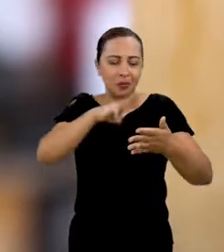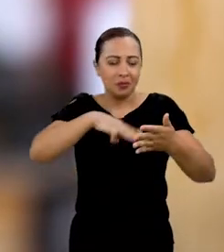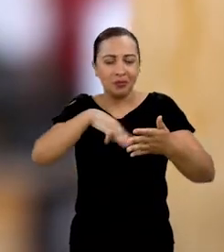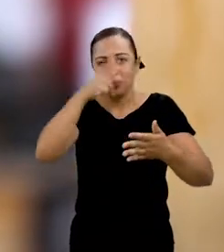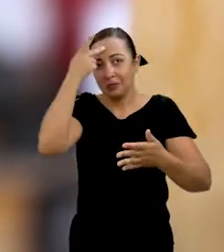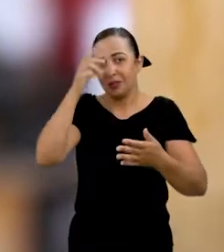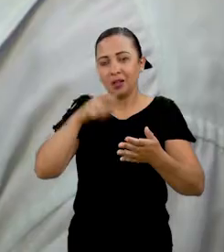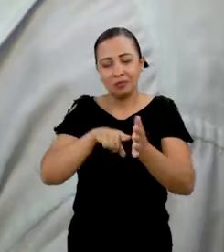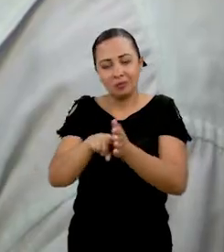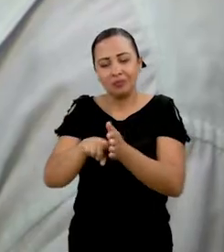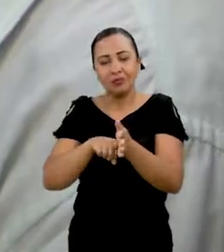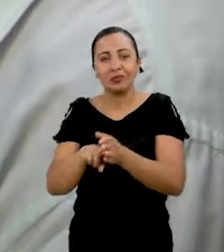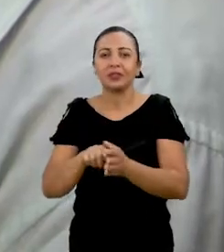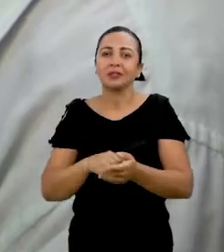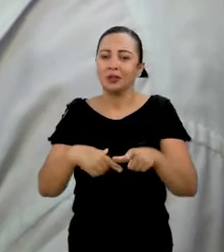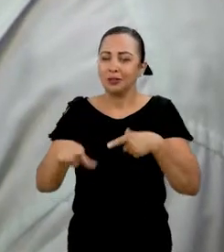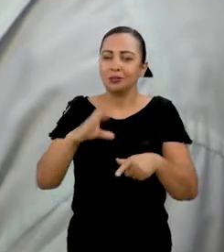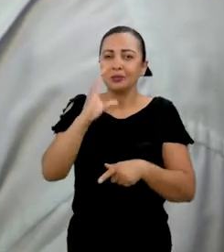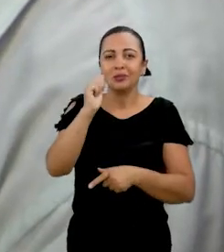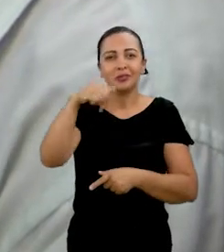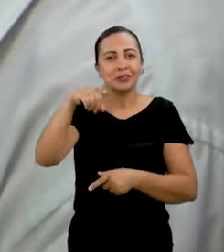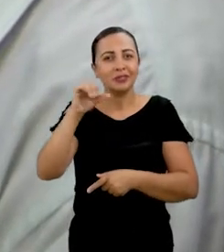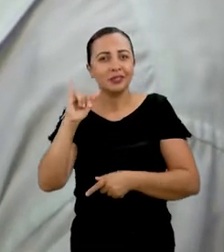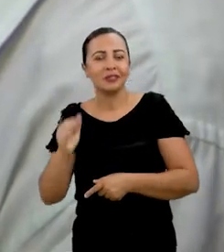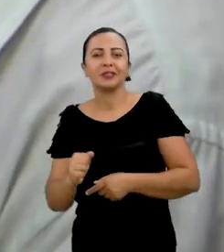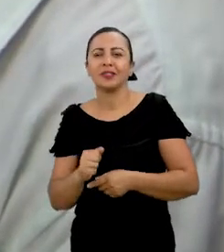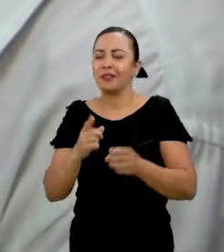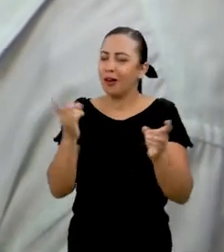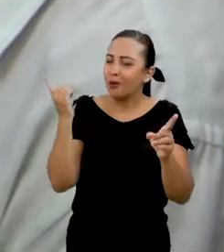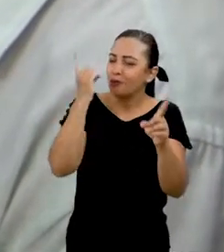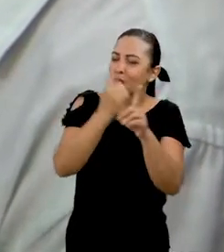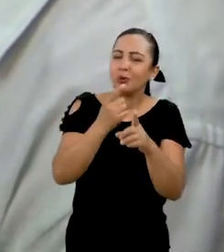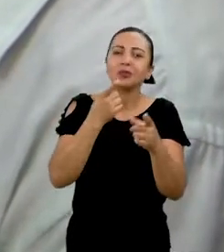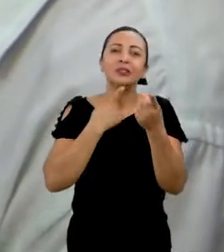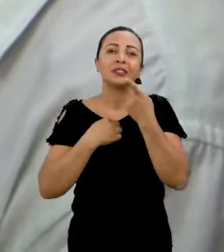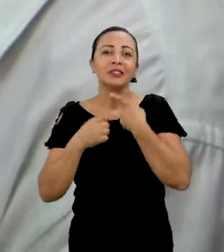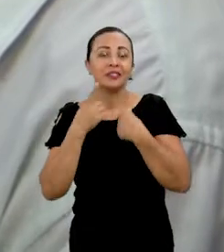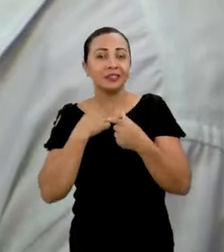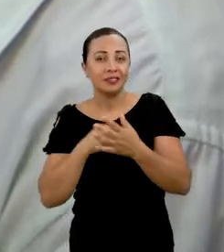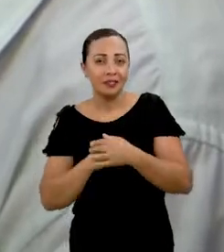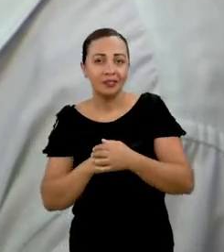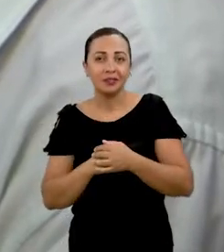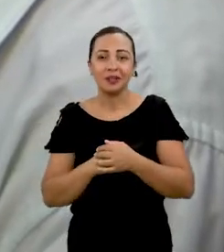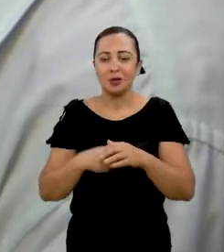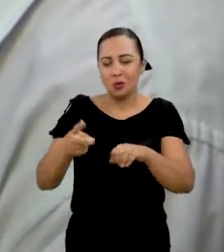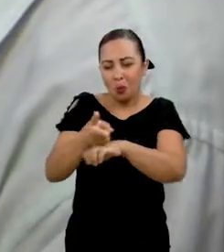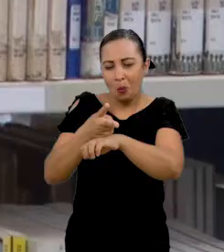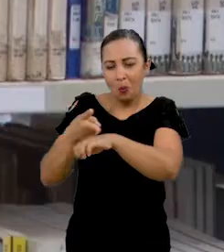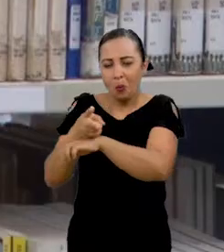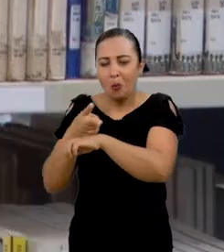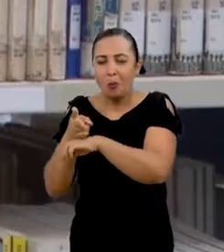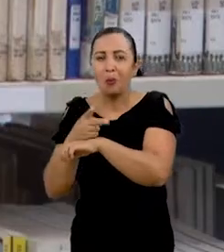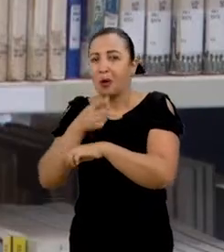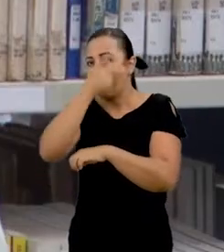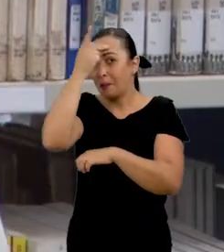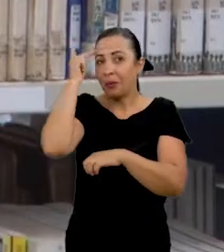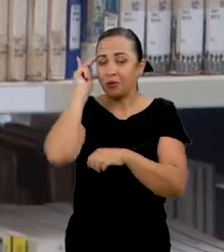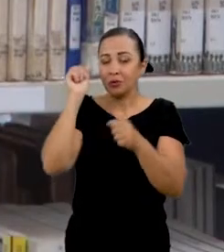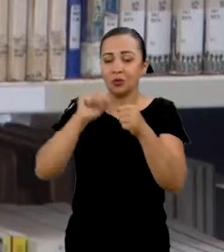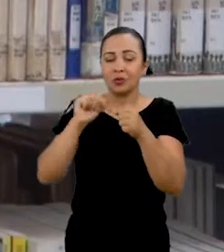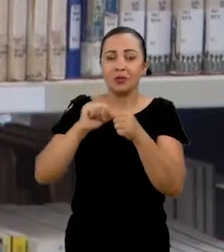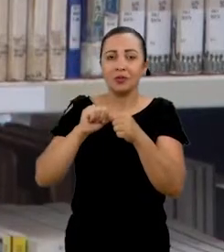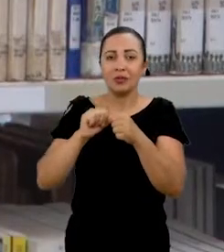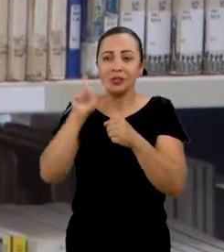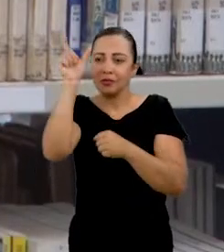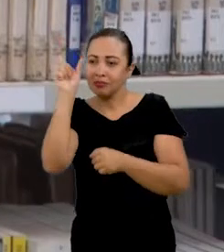para pesquisa. Então, o trabalho de Cândida vai ao encontro dessa necessidade de procurar